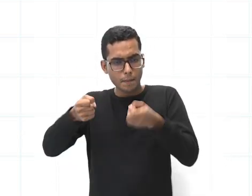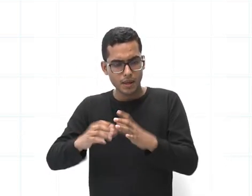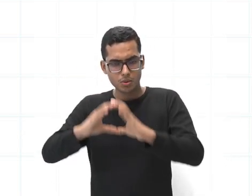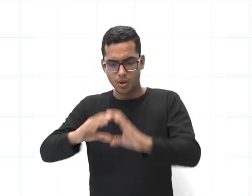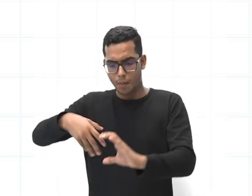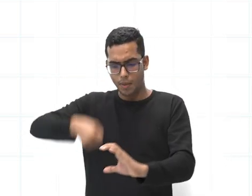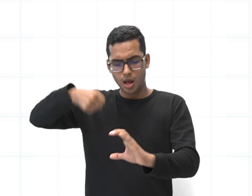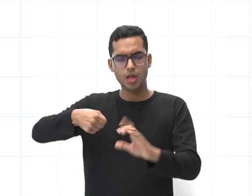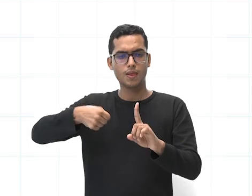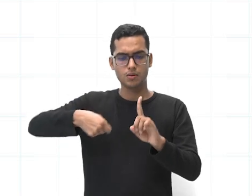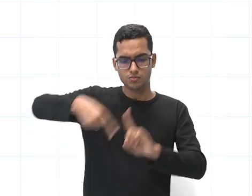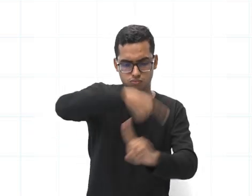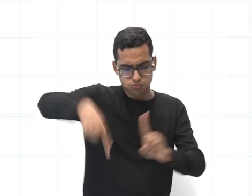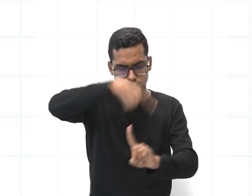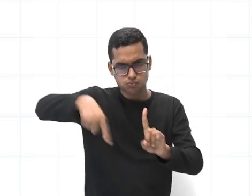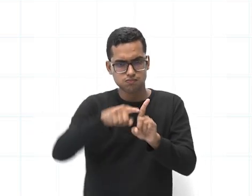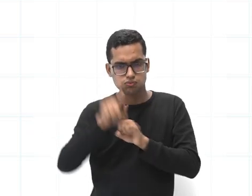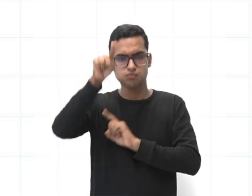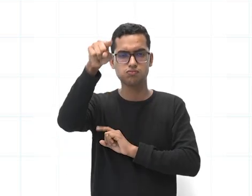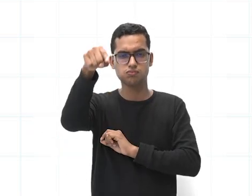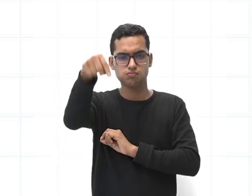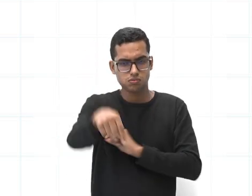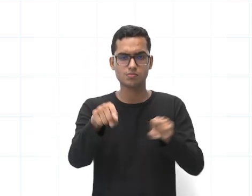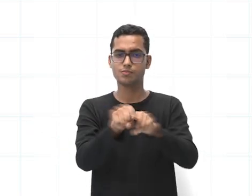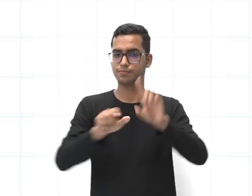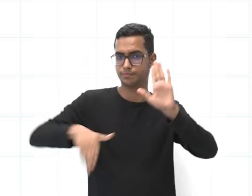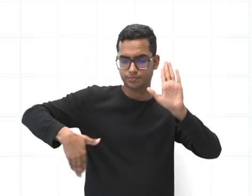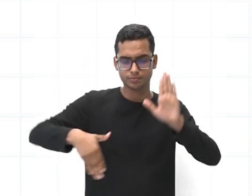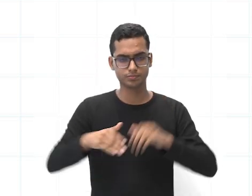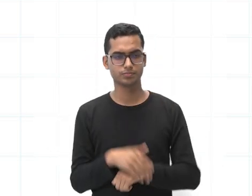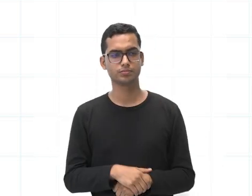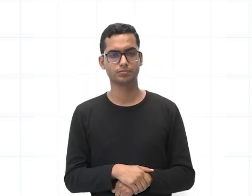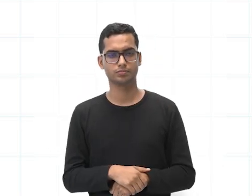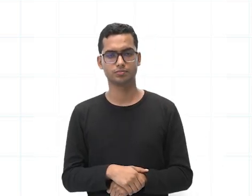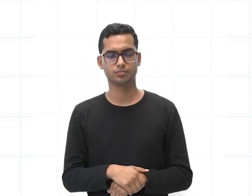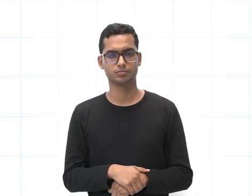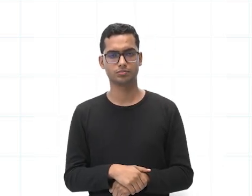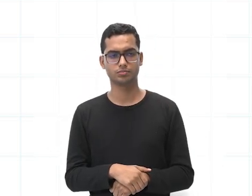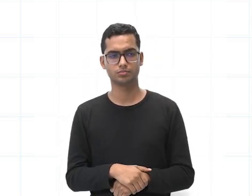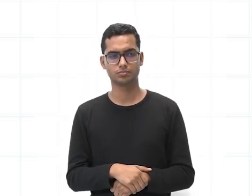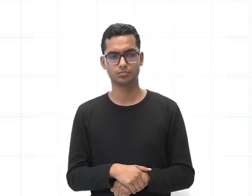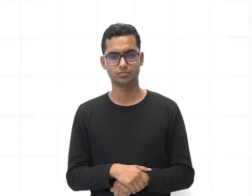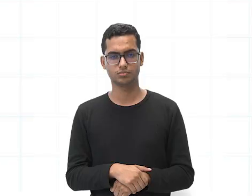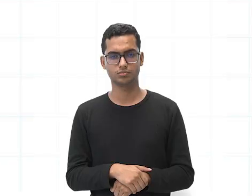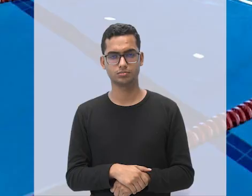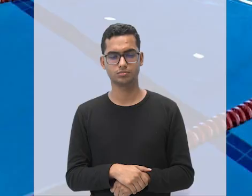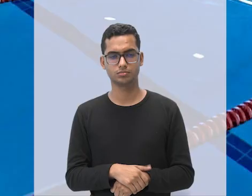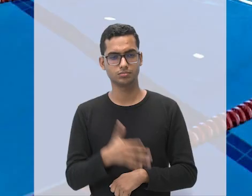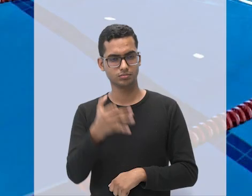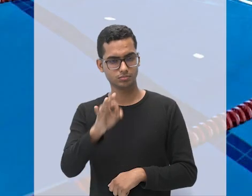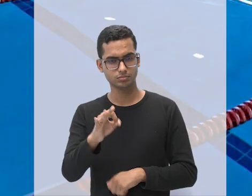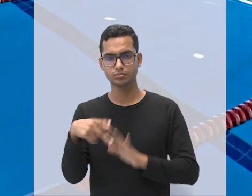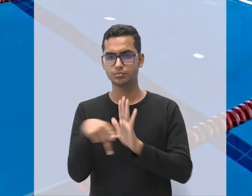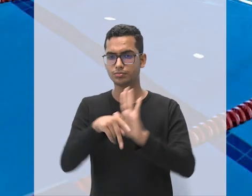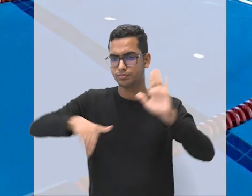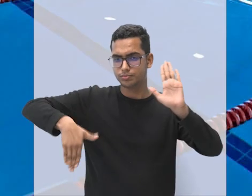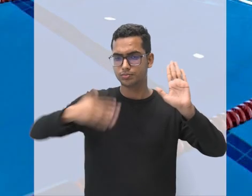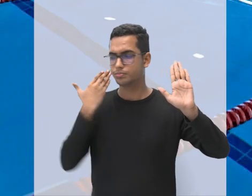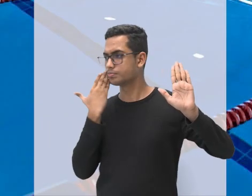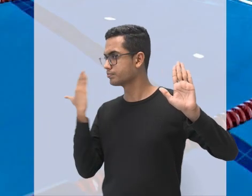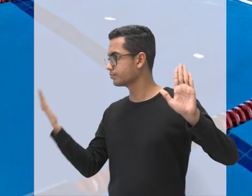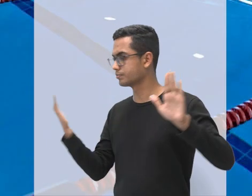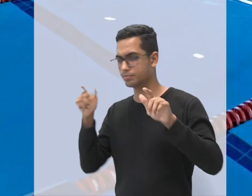aí alguns desses exemplos de esporte de marca. E eu trouxe para vocês justamente a natação. Então, observem novamente